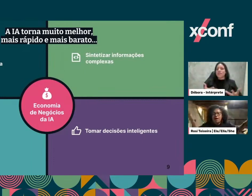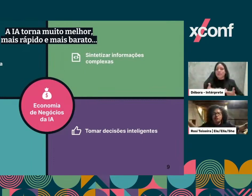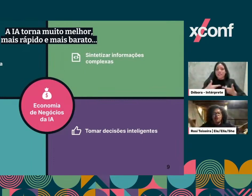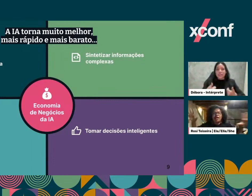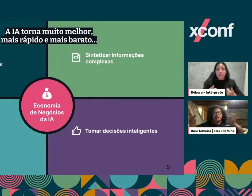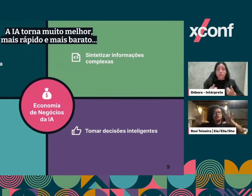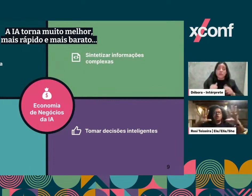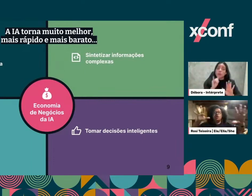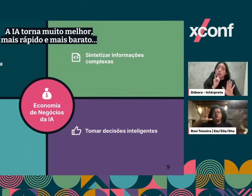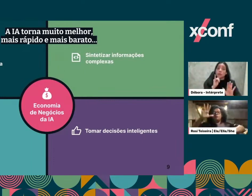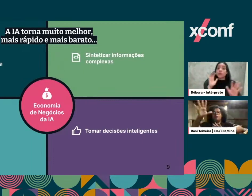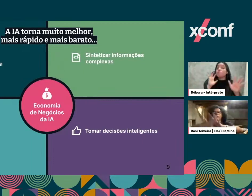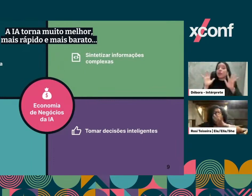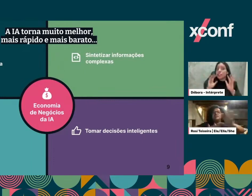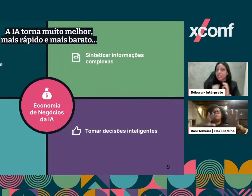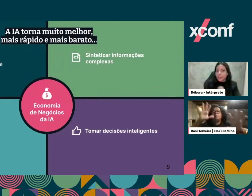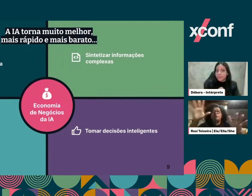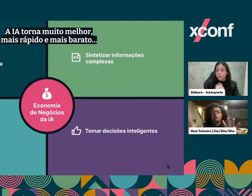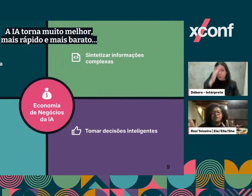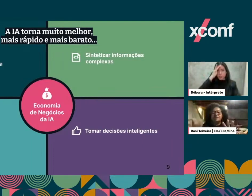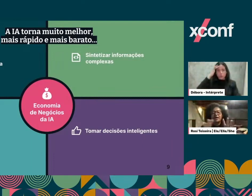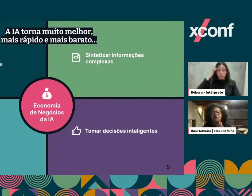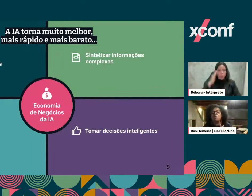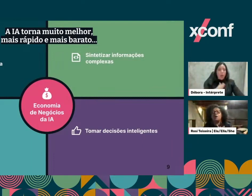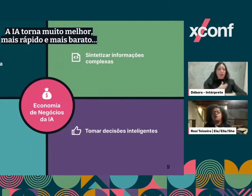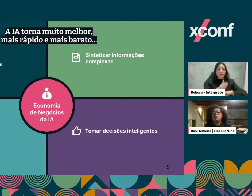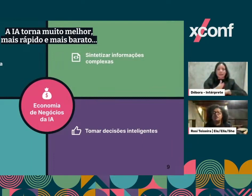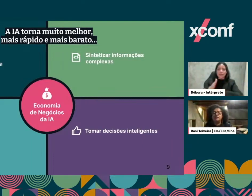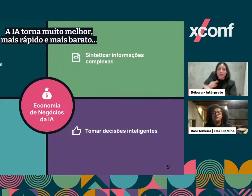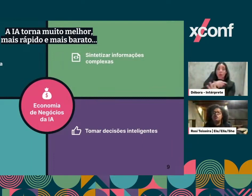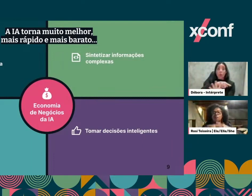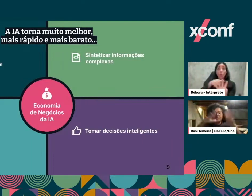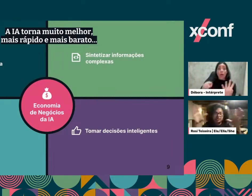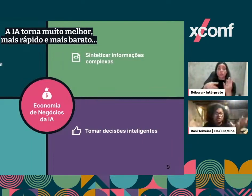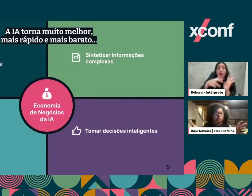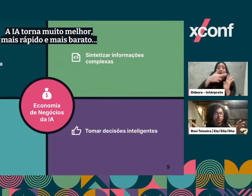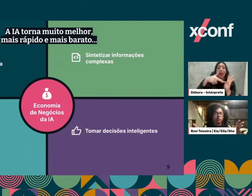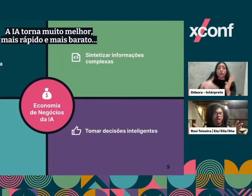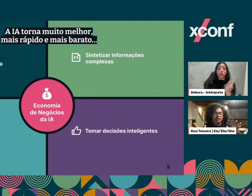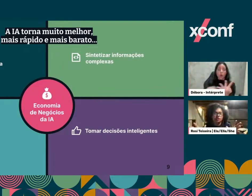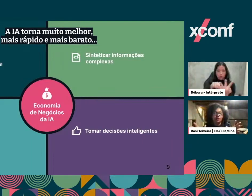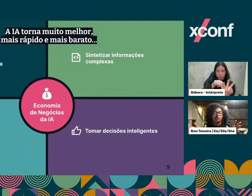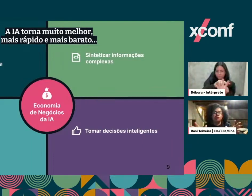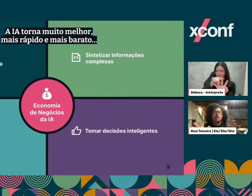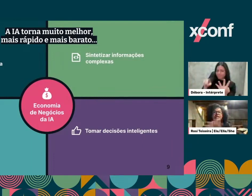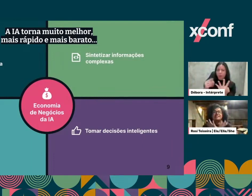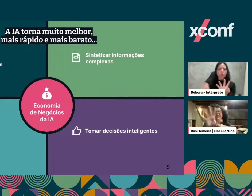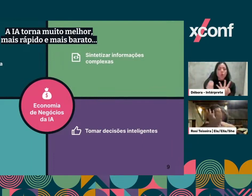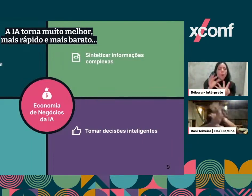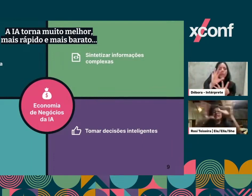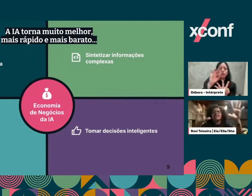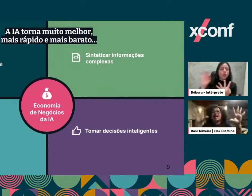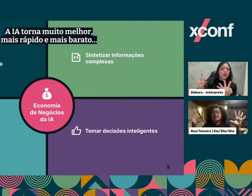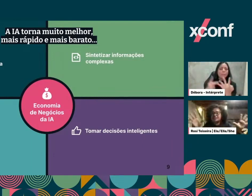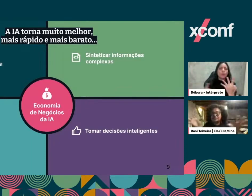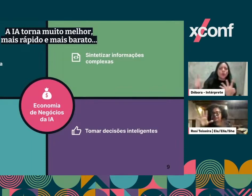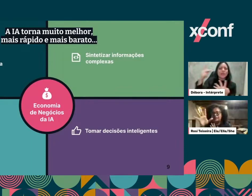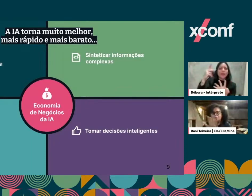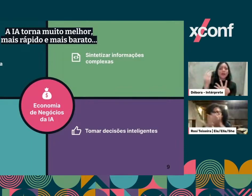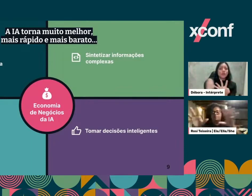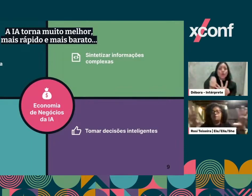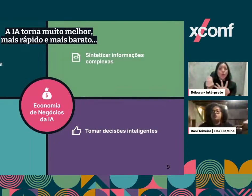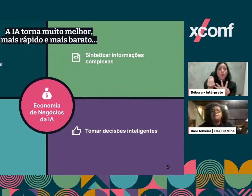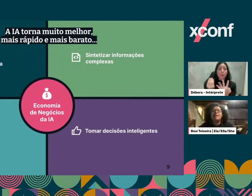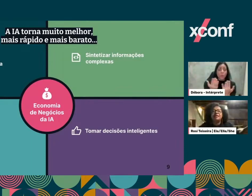acessar 4 relatórios para, por exemplo, priorizar alguma coisa, tomar decisões numa cadeia de valor. Se essa